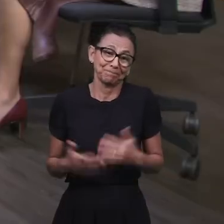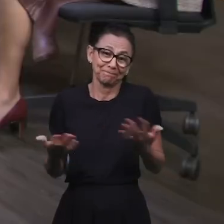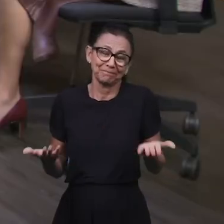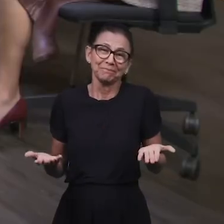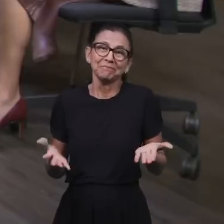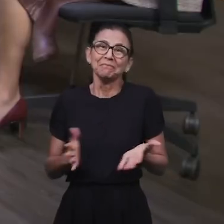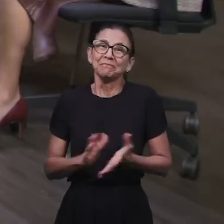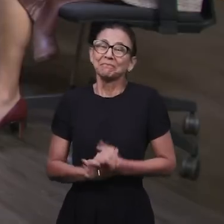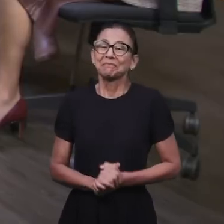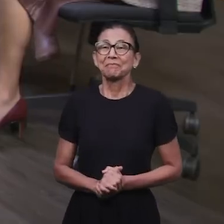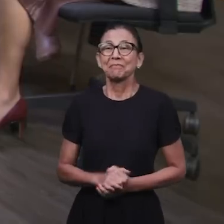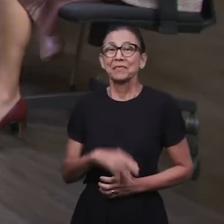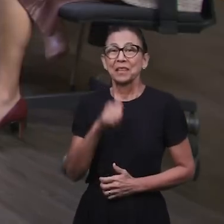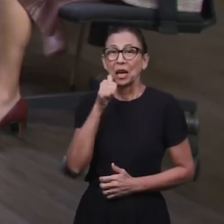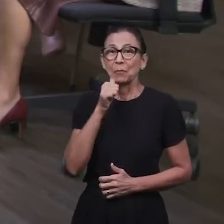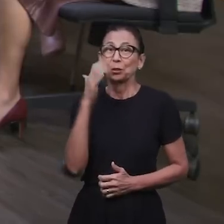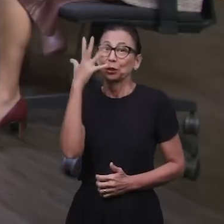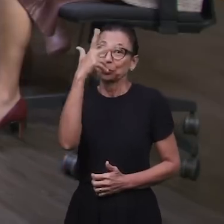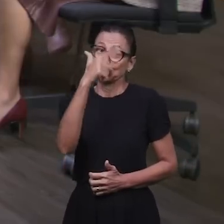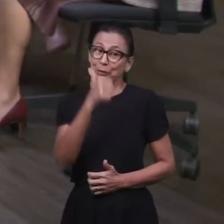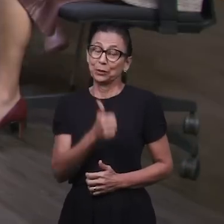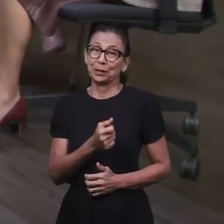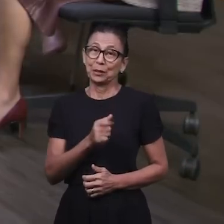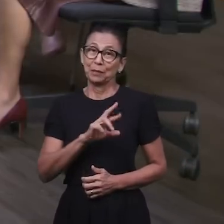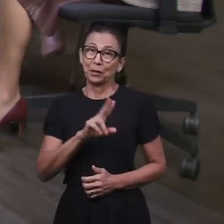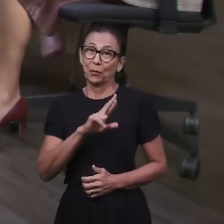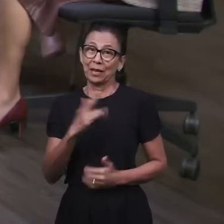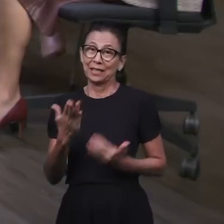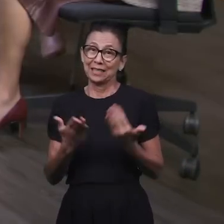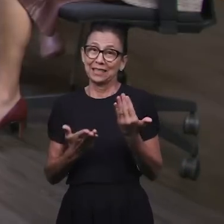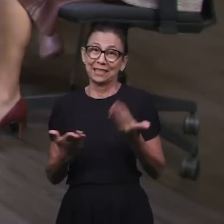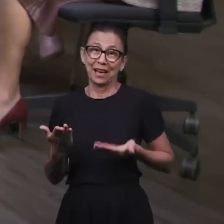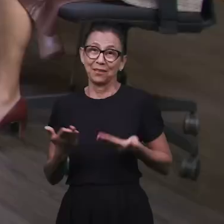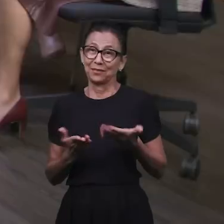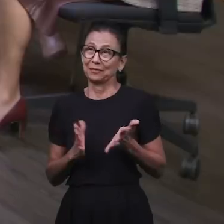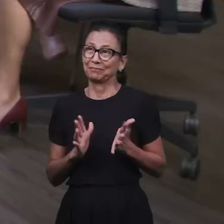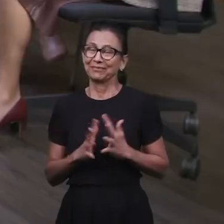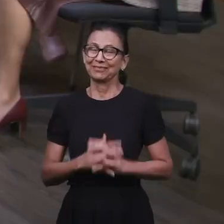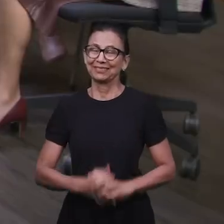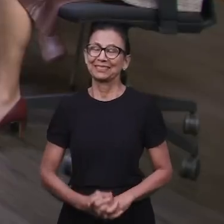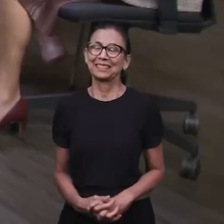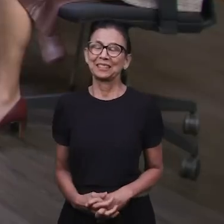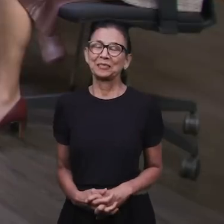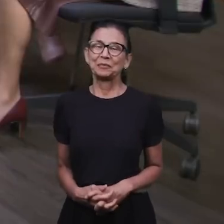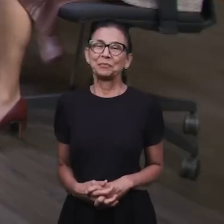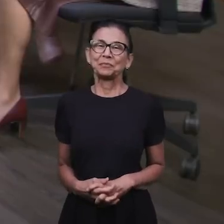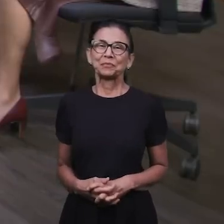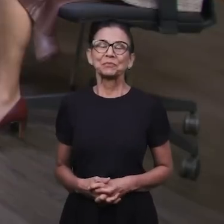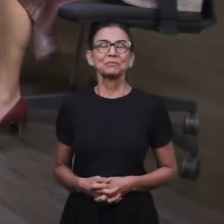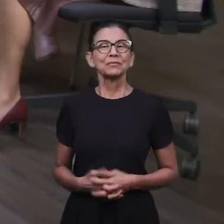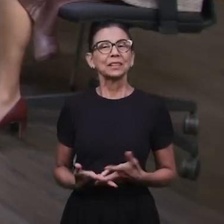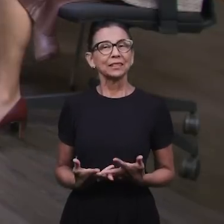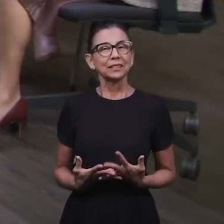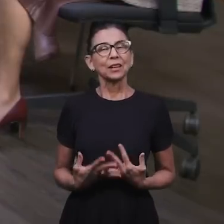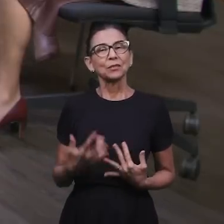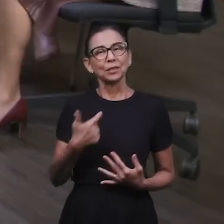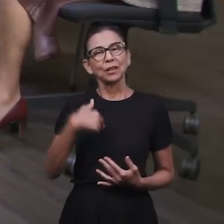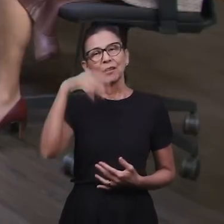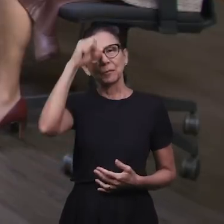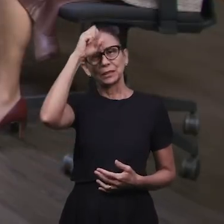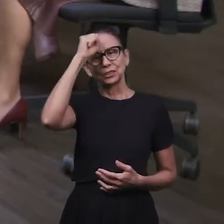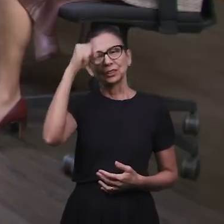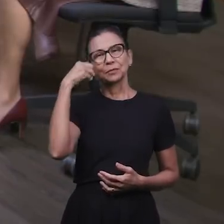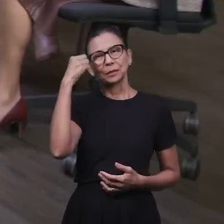o anjo do Senhor. Não era o anjo, né? Então fica o ensino, não é? É lícito?